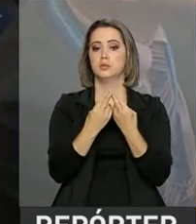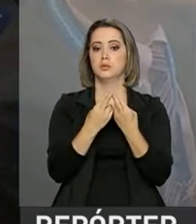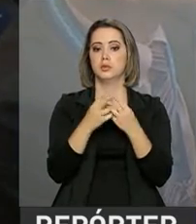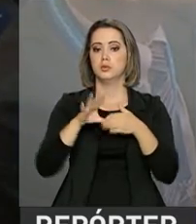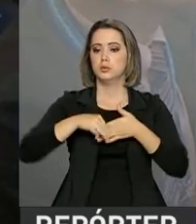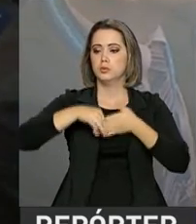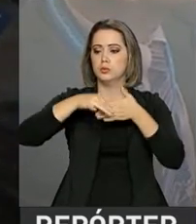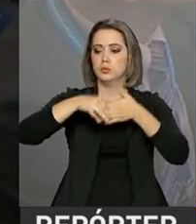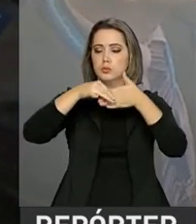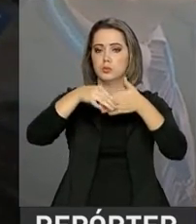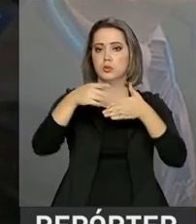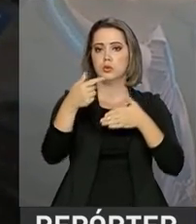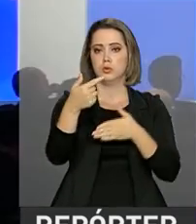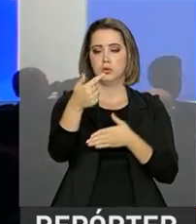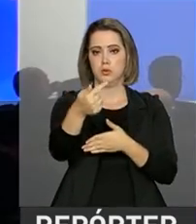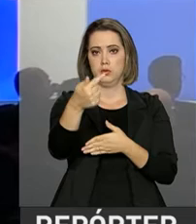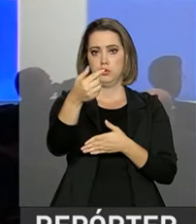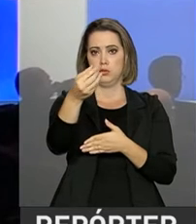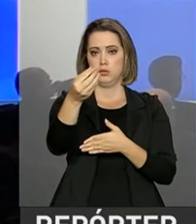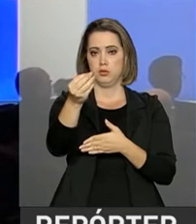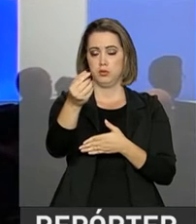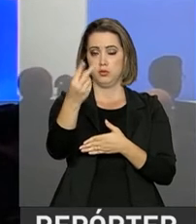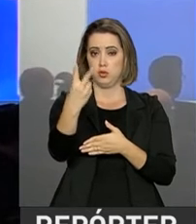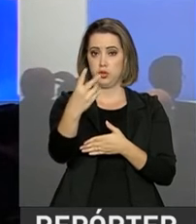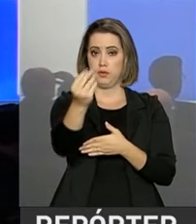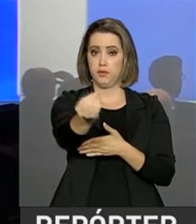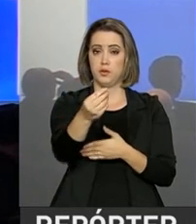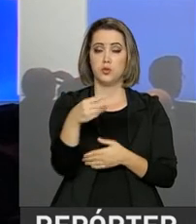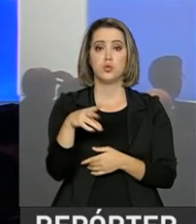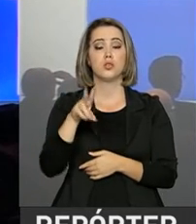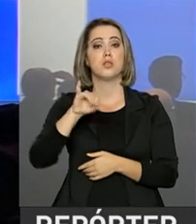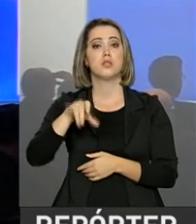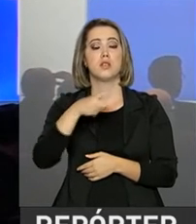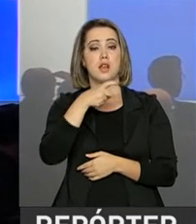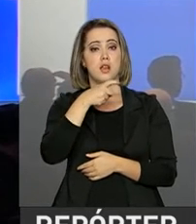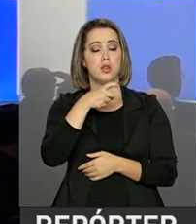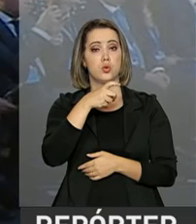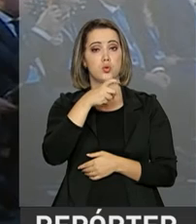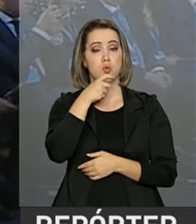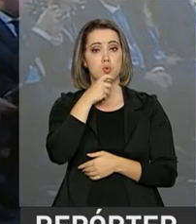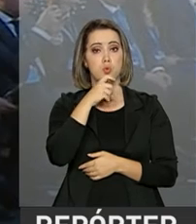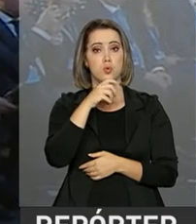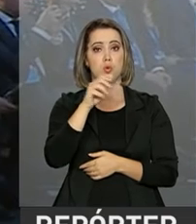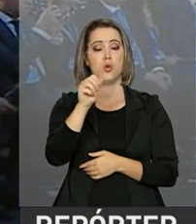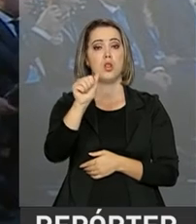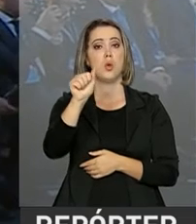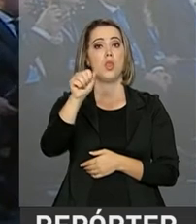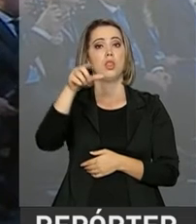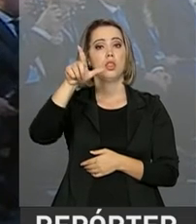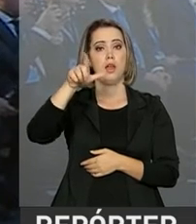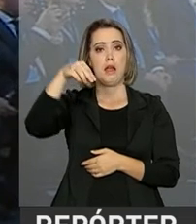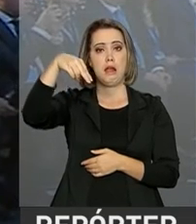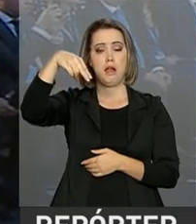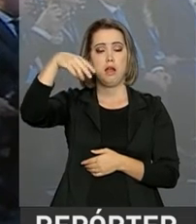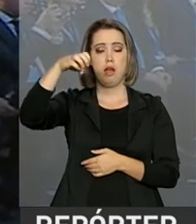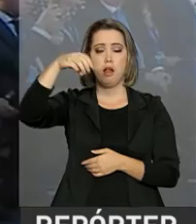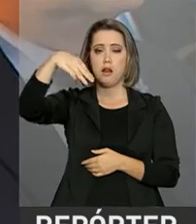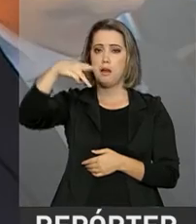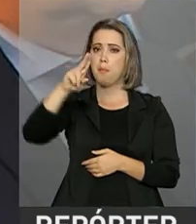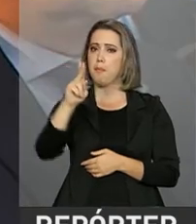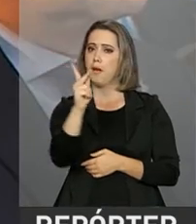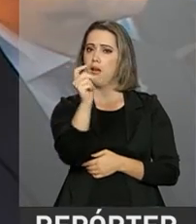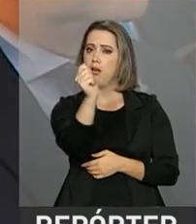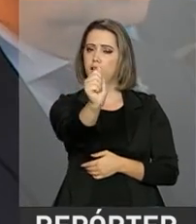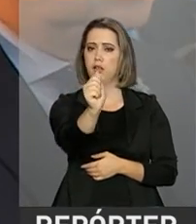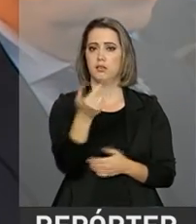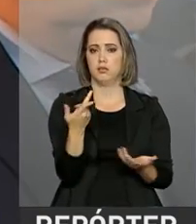e de governo do g20 que será em julho em hamburgo na alemanha no documento final os ministros